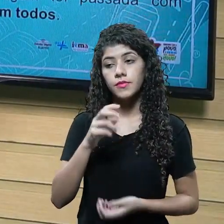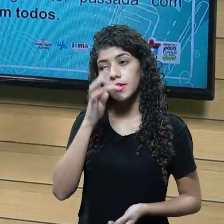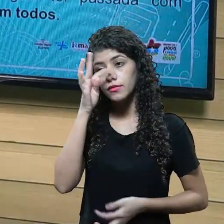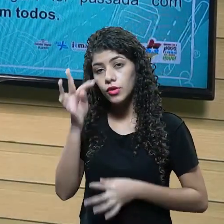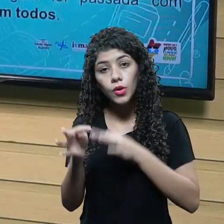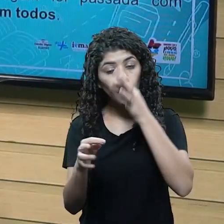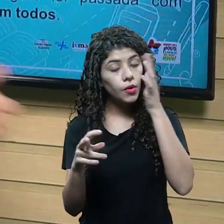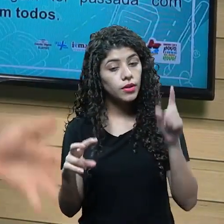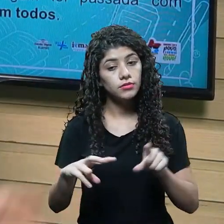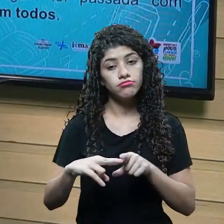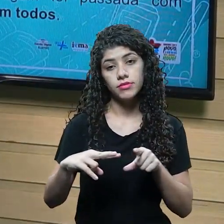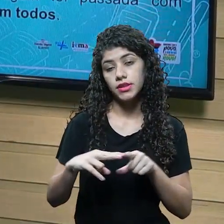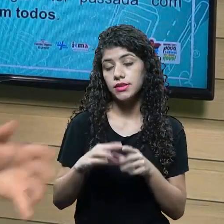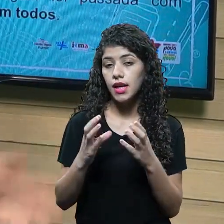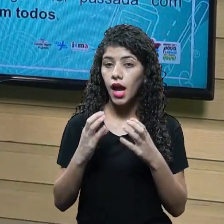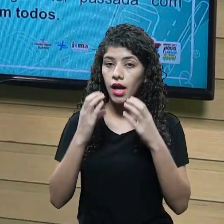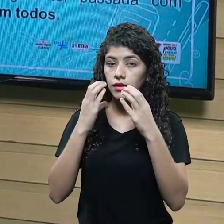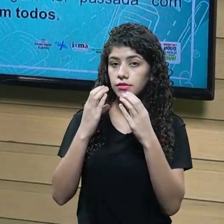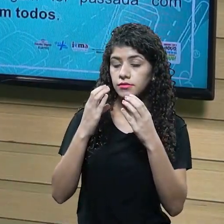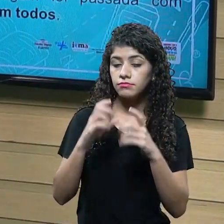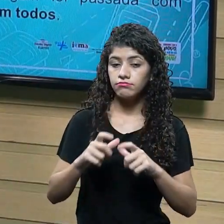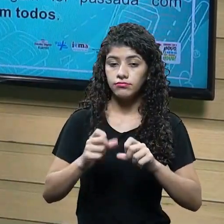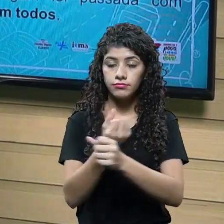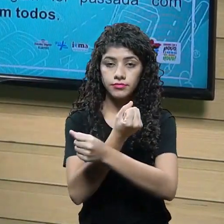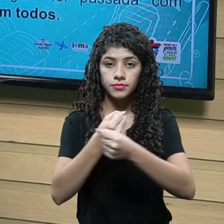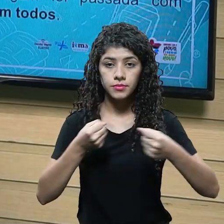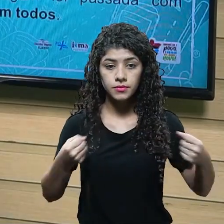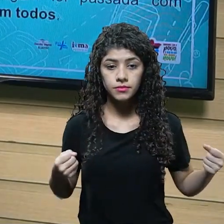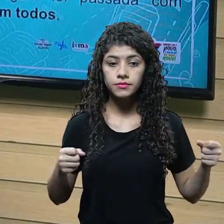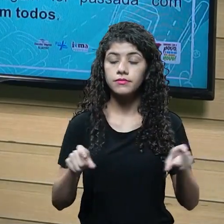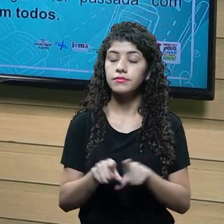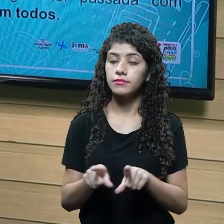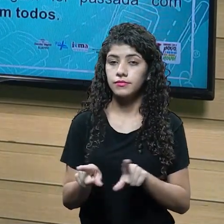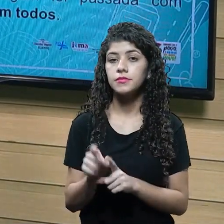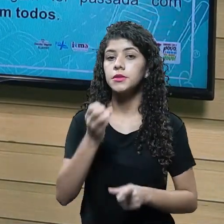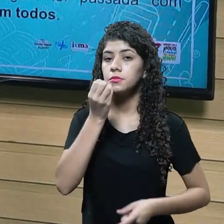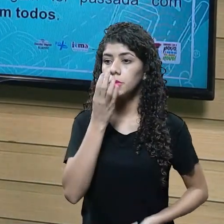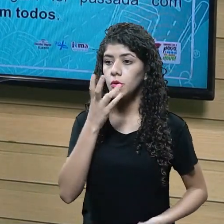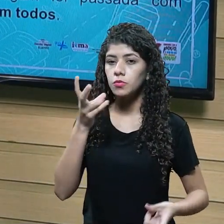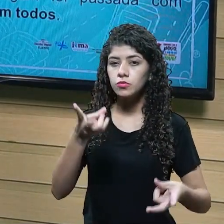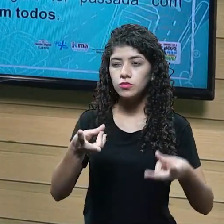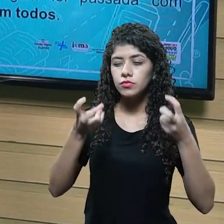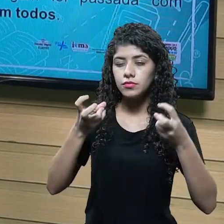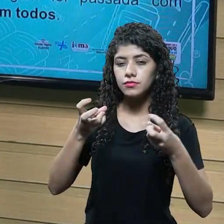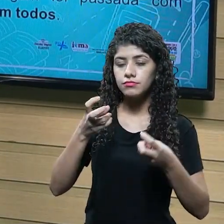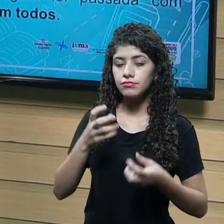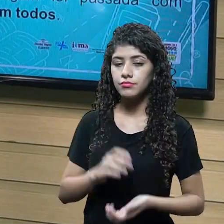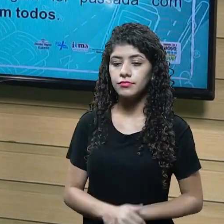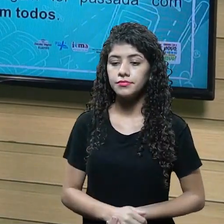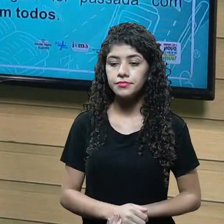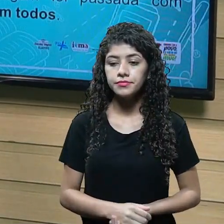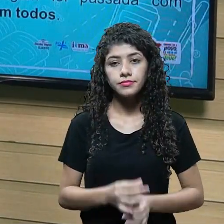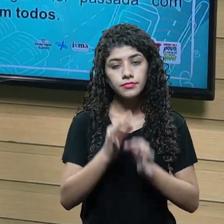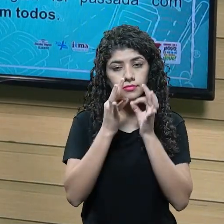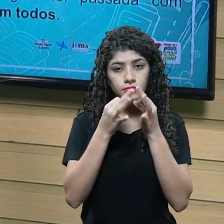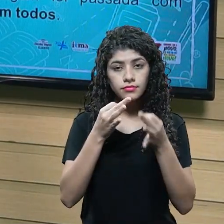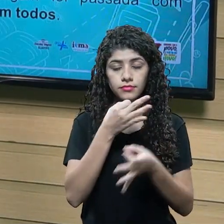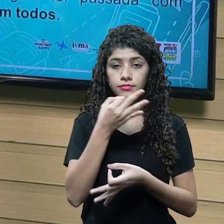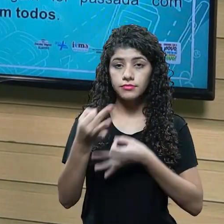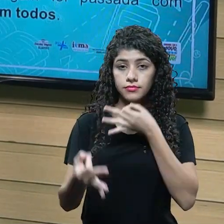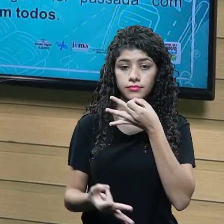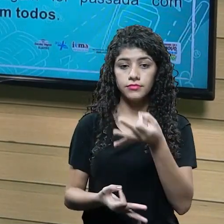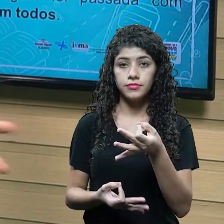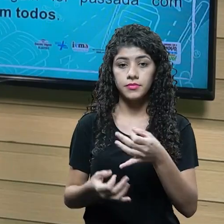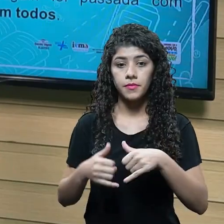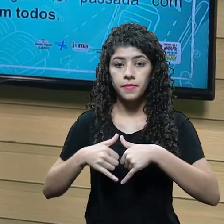pizzas, sanduíches gigantes e garrafas extras, isso chama atenção. Tá? E como foi colocado na dica de sucesso? Se ficasse essa propaganda,